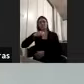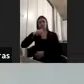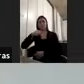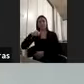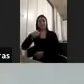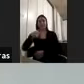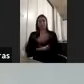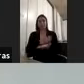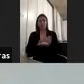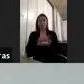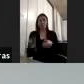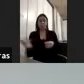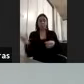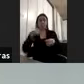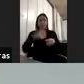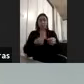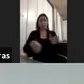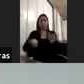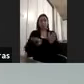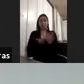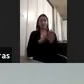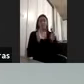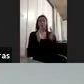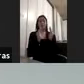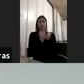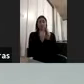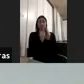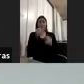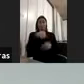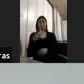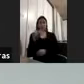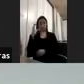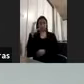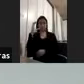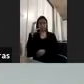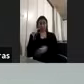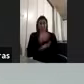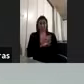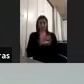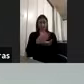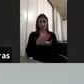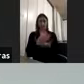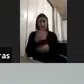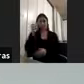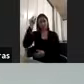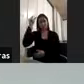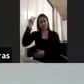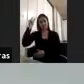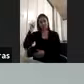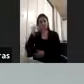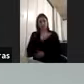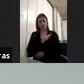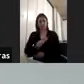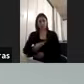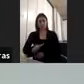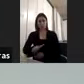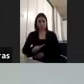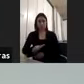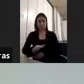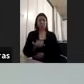da montadora para Curitiba, não é? A época do governo Lerner, e até eu